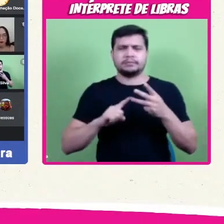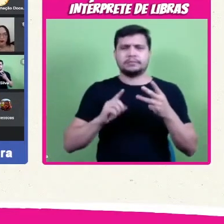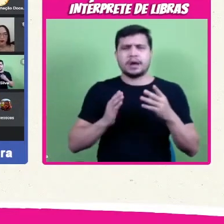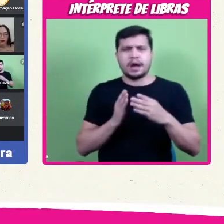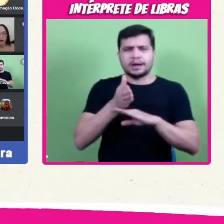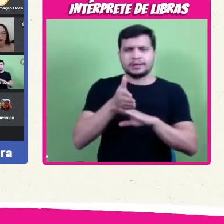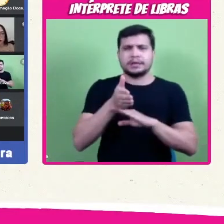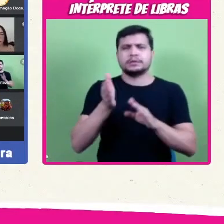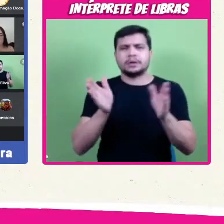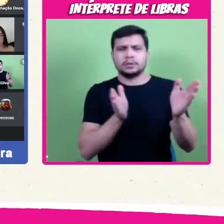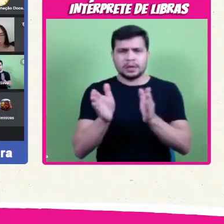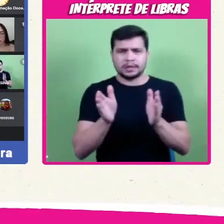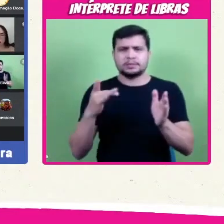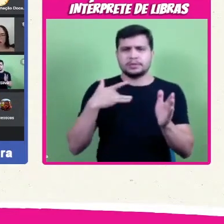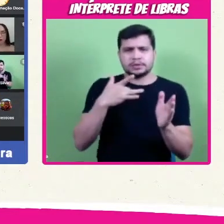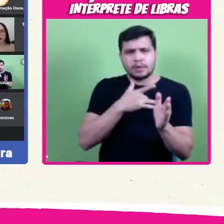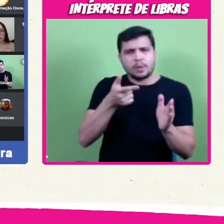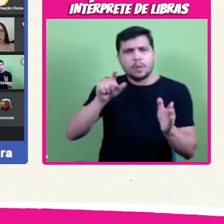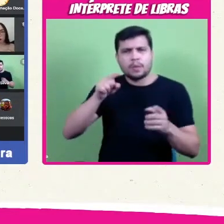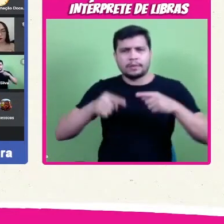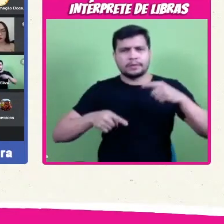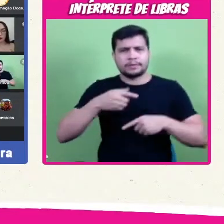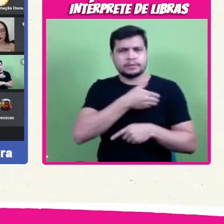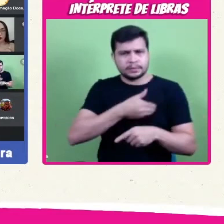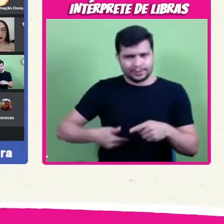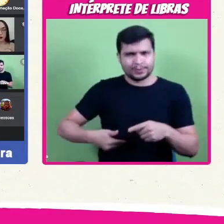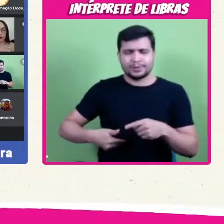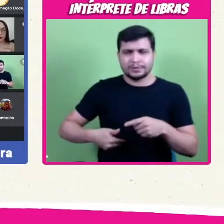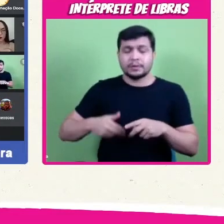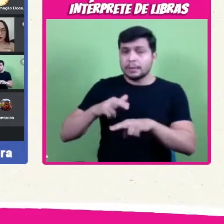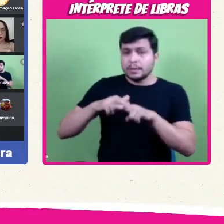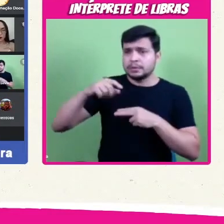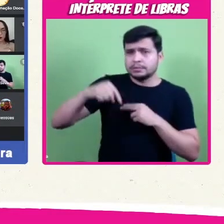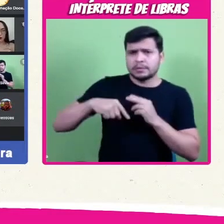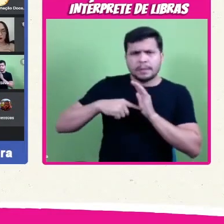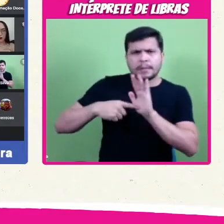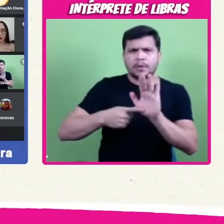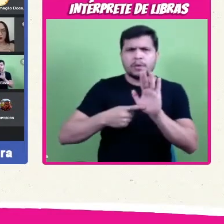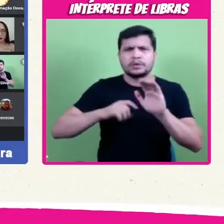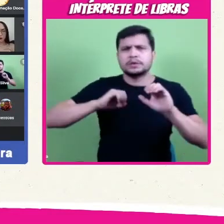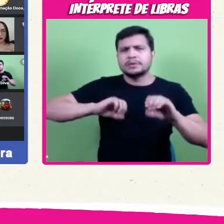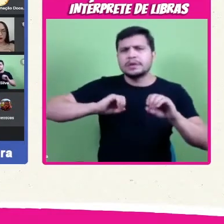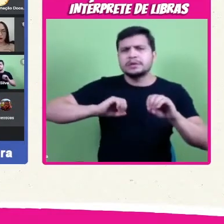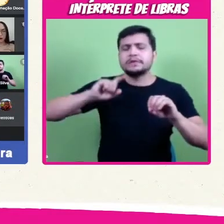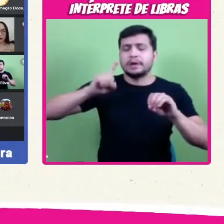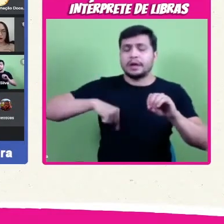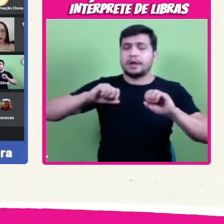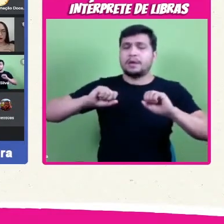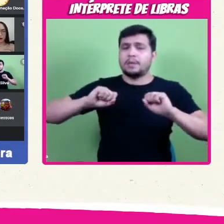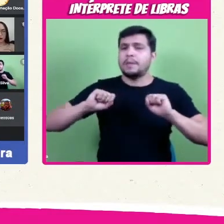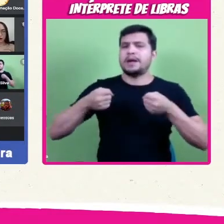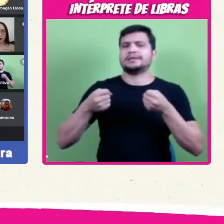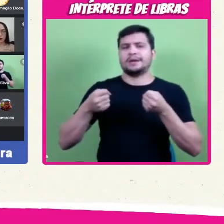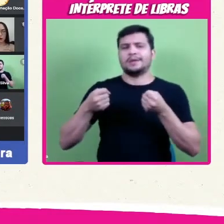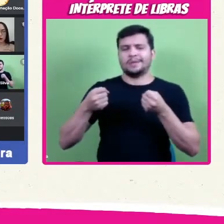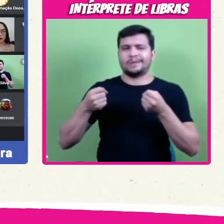à saúde e outras políticas públicas. E essa mostra educativa, ela é uma ação cultural que integra o Festival For Rainbow,